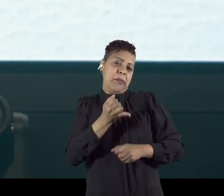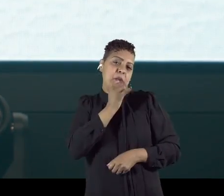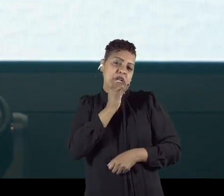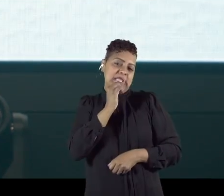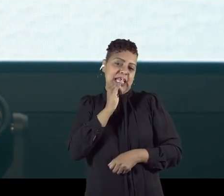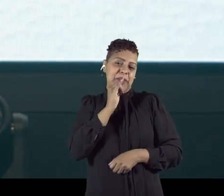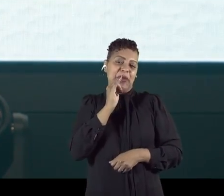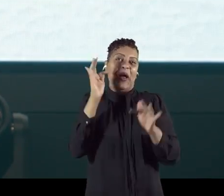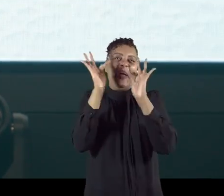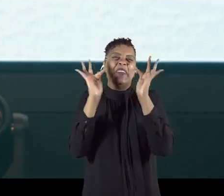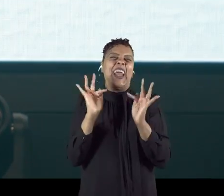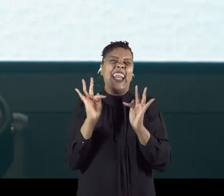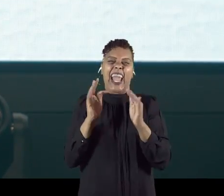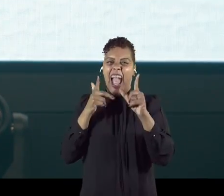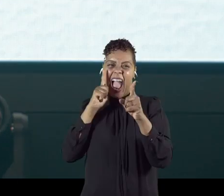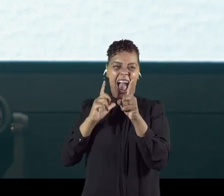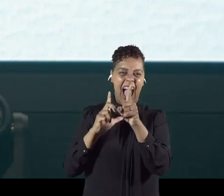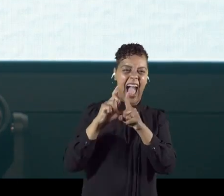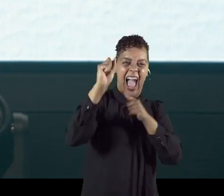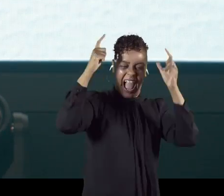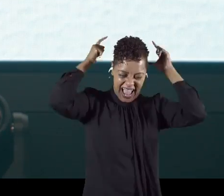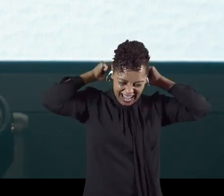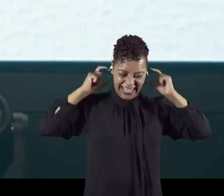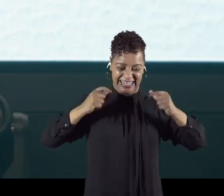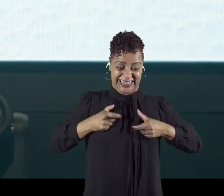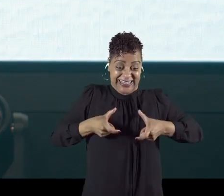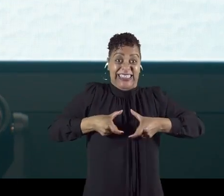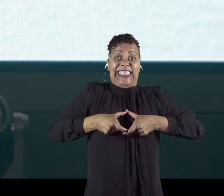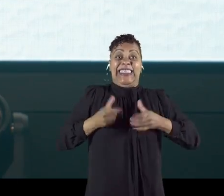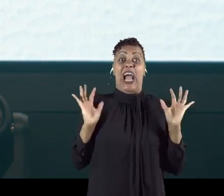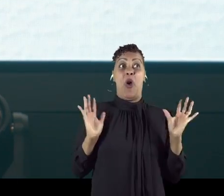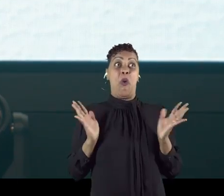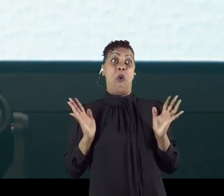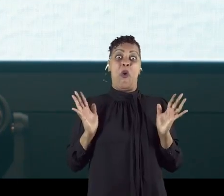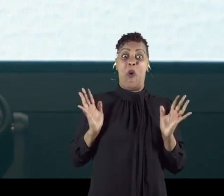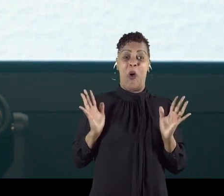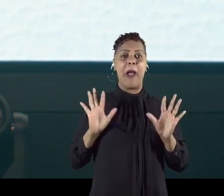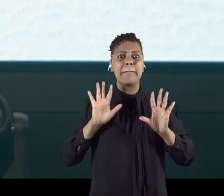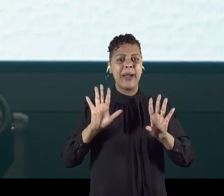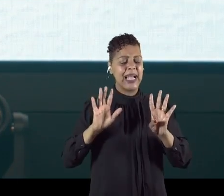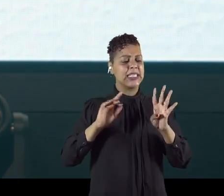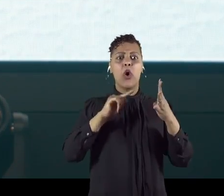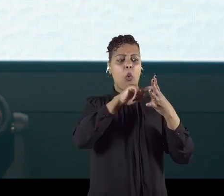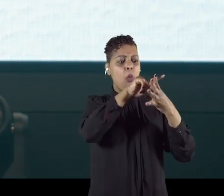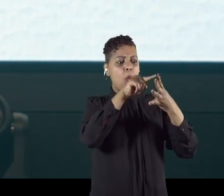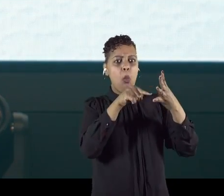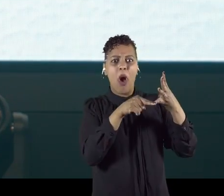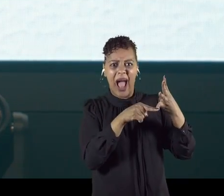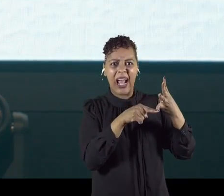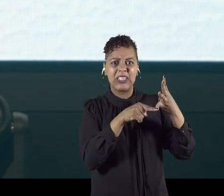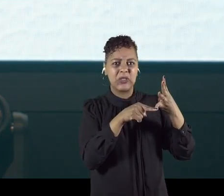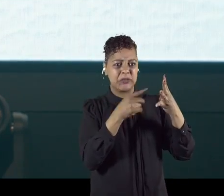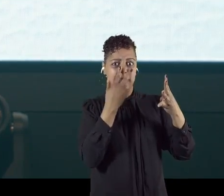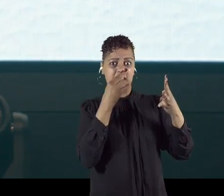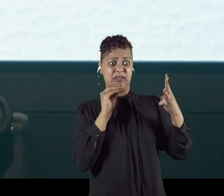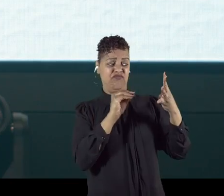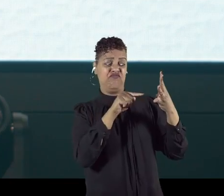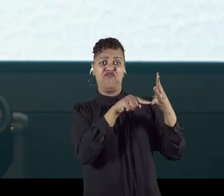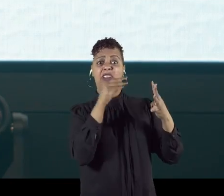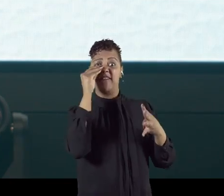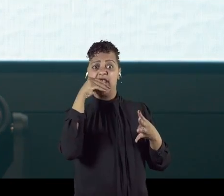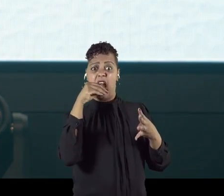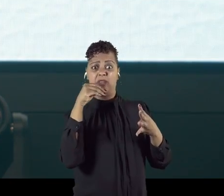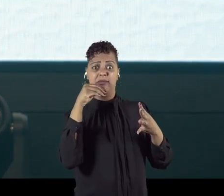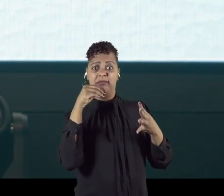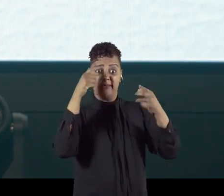ficam felizes mas o que chega em quarto apesar de ter sido extraordinário é visto como um fracassado